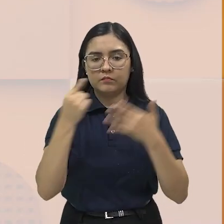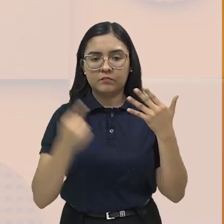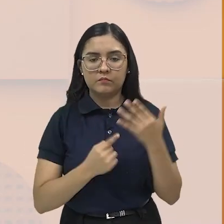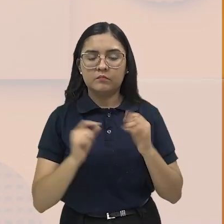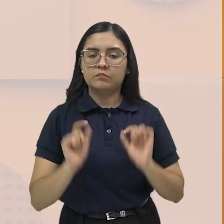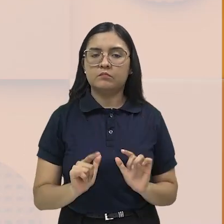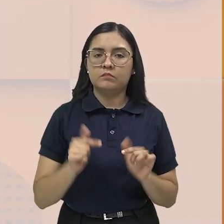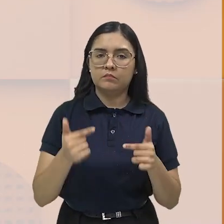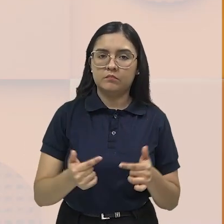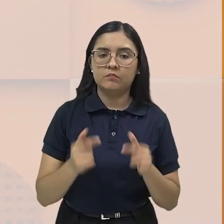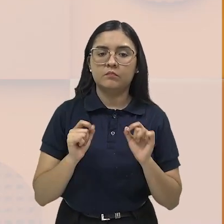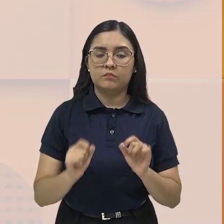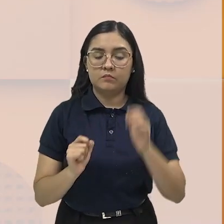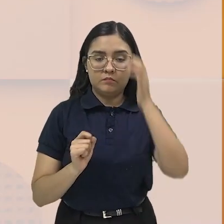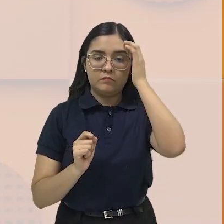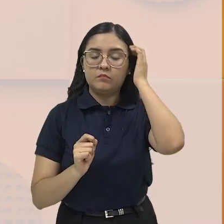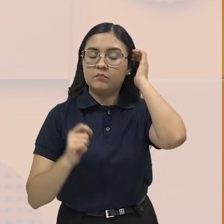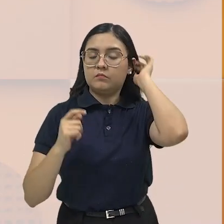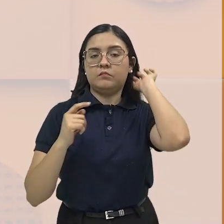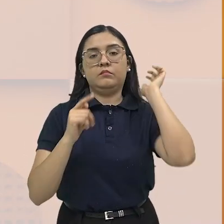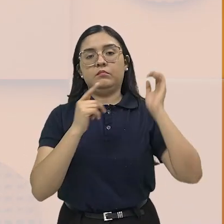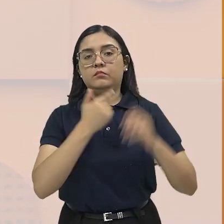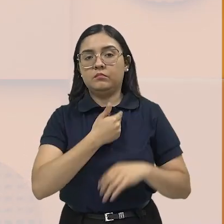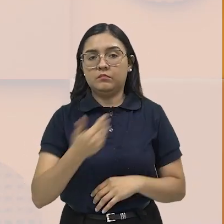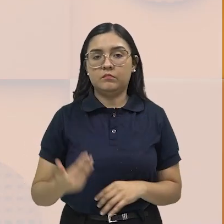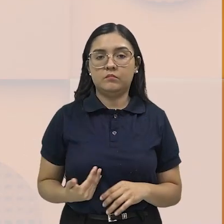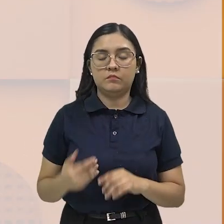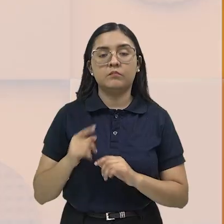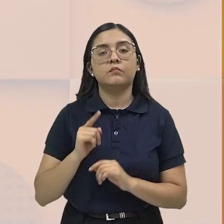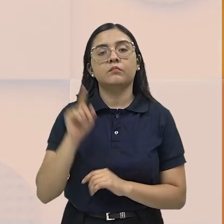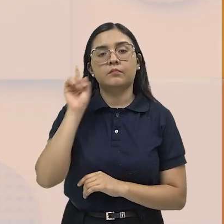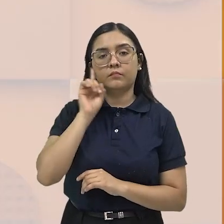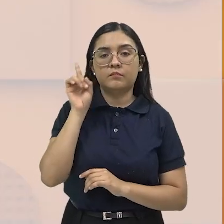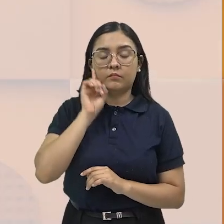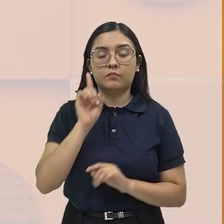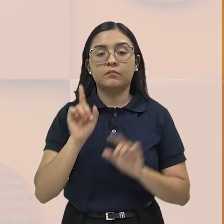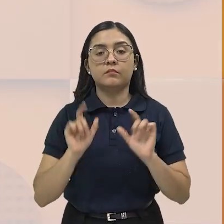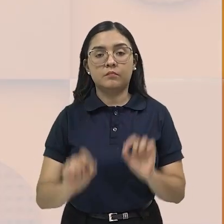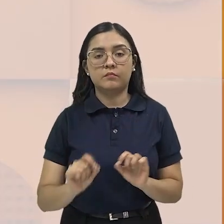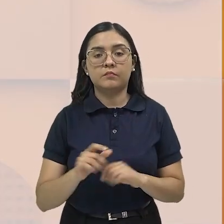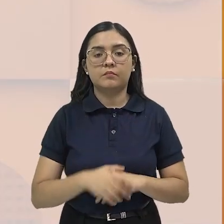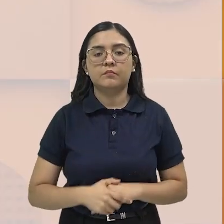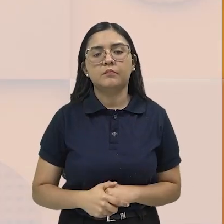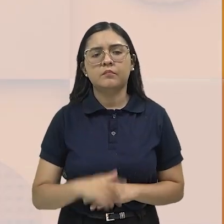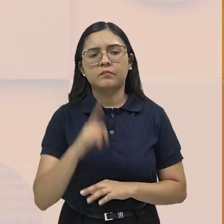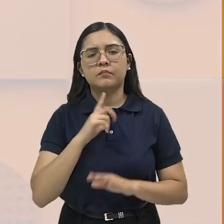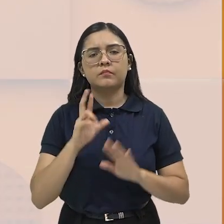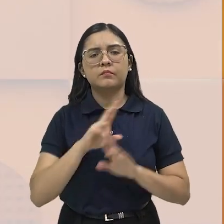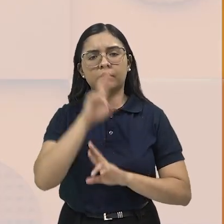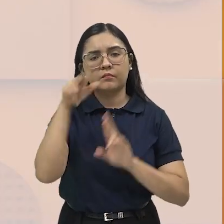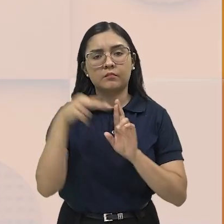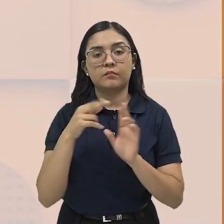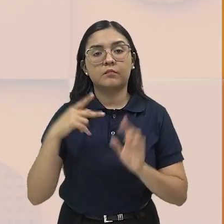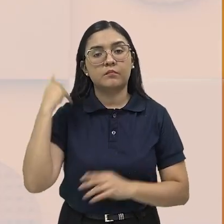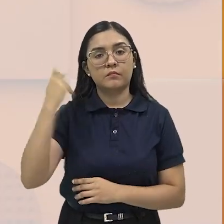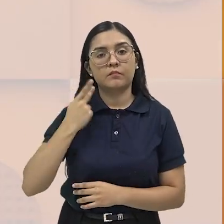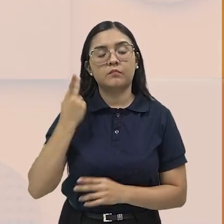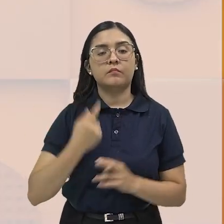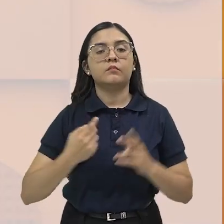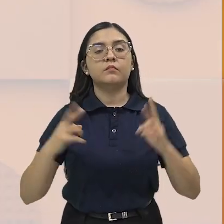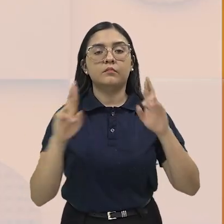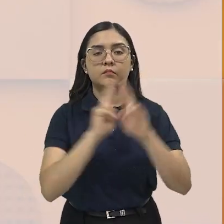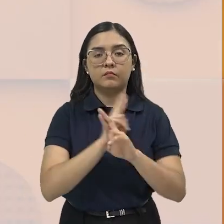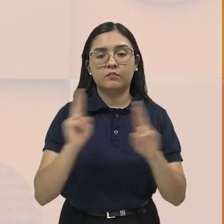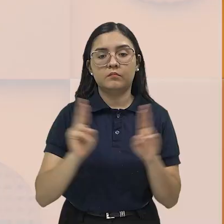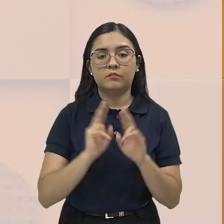executadas, colocado a cabo pelos governos estadunidenses para basicamente ter uma referência política nas